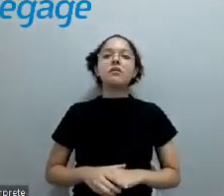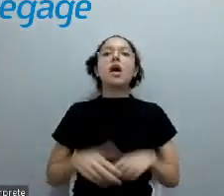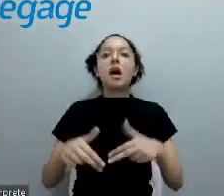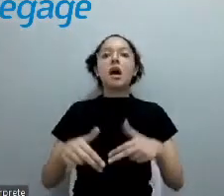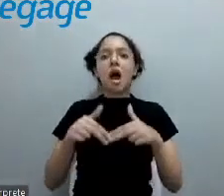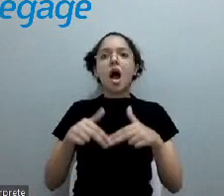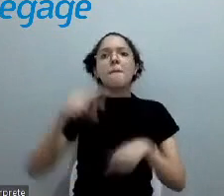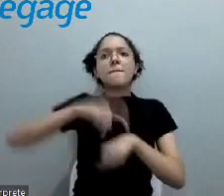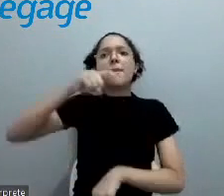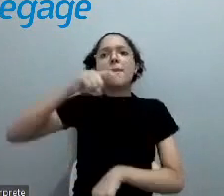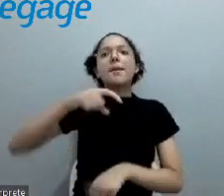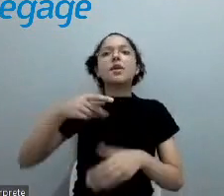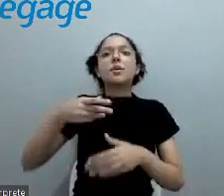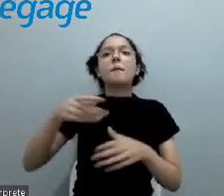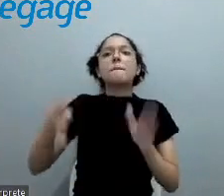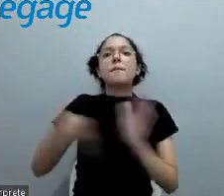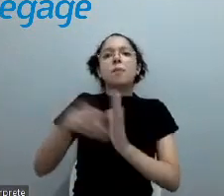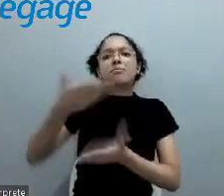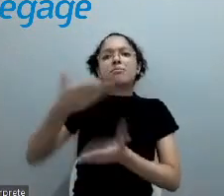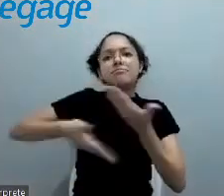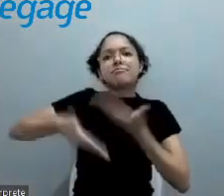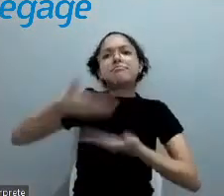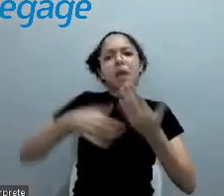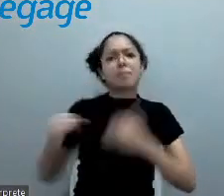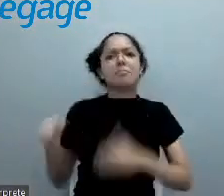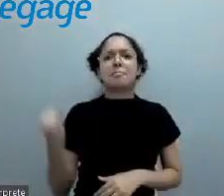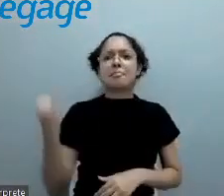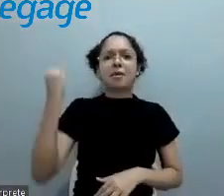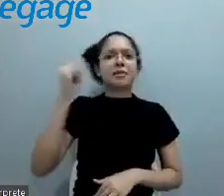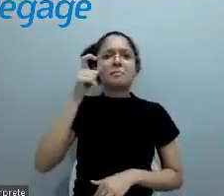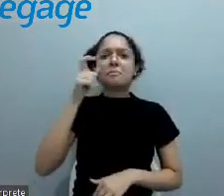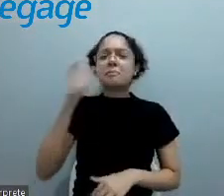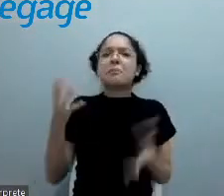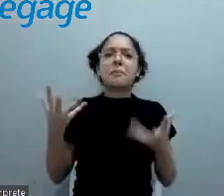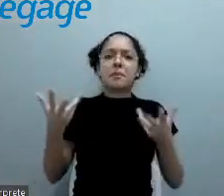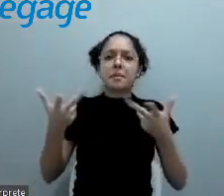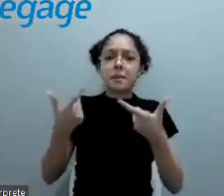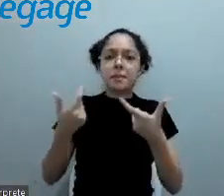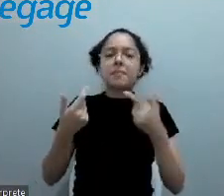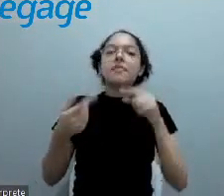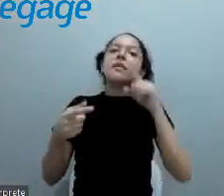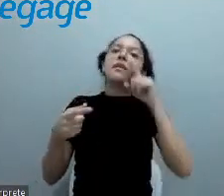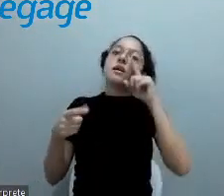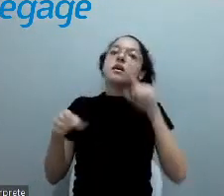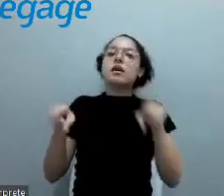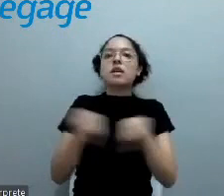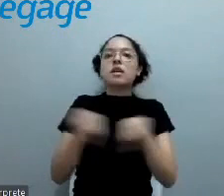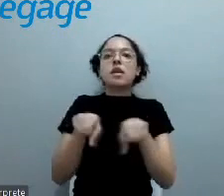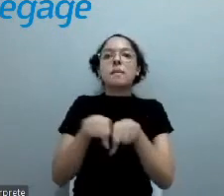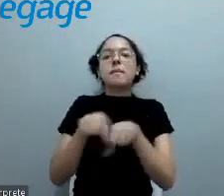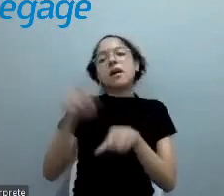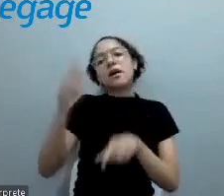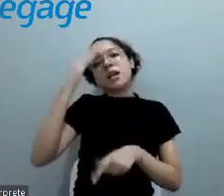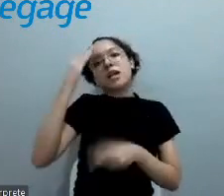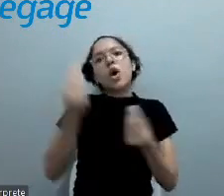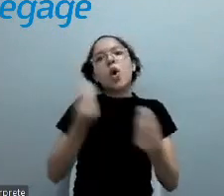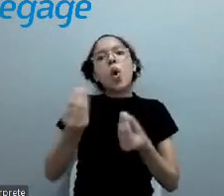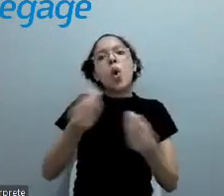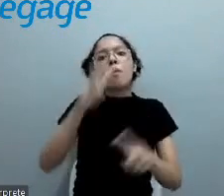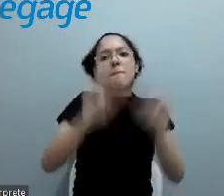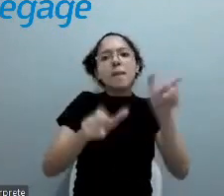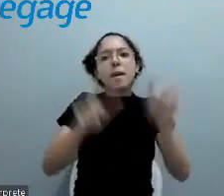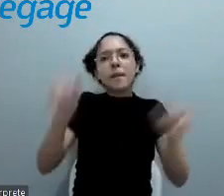muito significativo, e também foi um momento de entender a necessidade de um olhar para o trabalho voltado para os